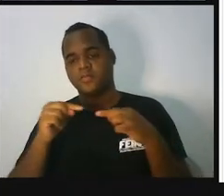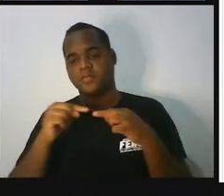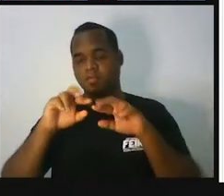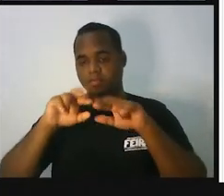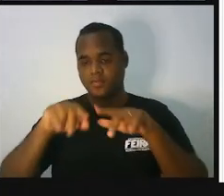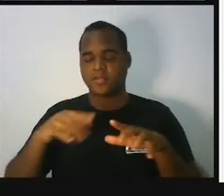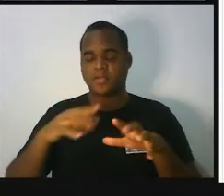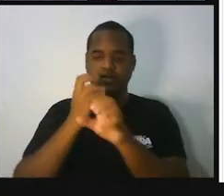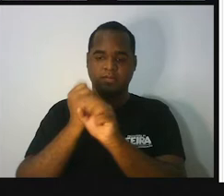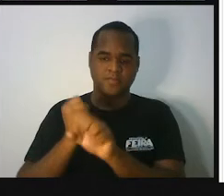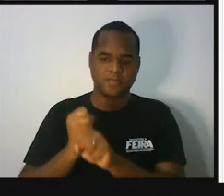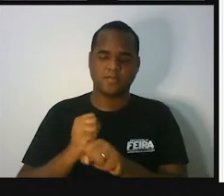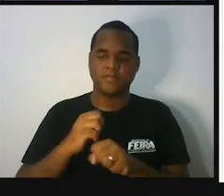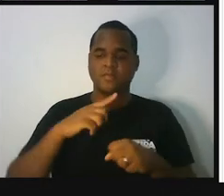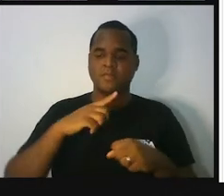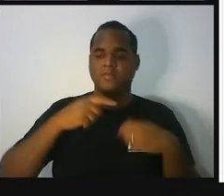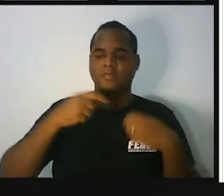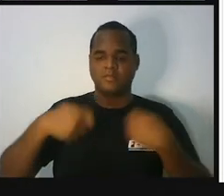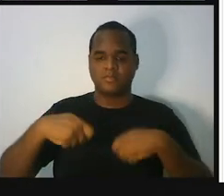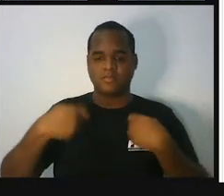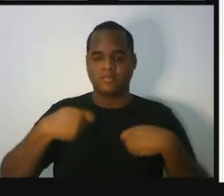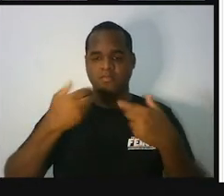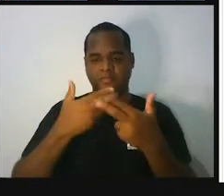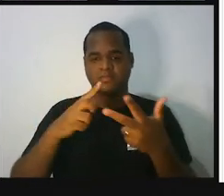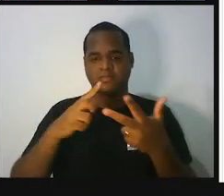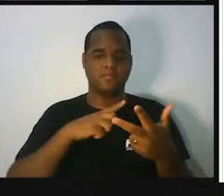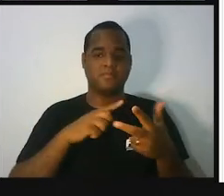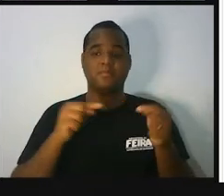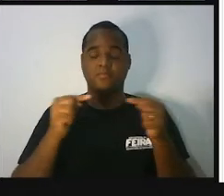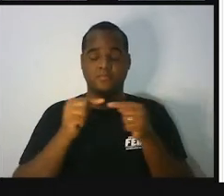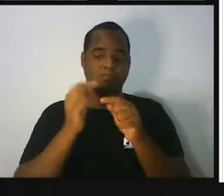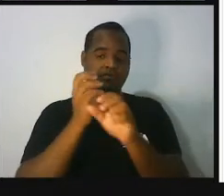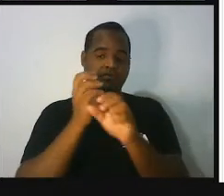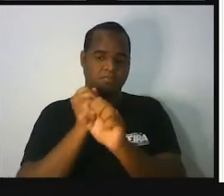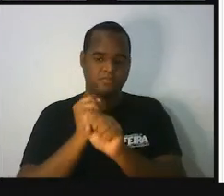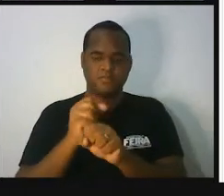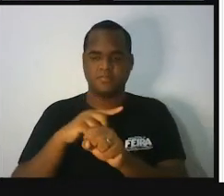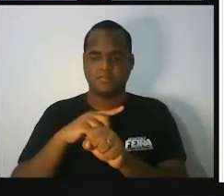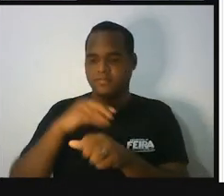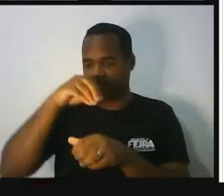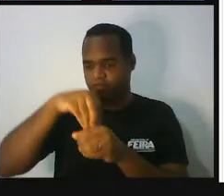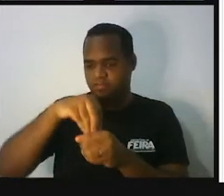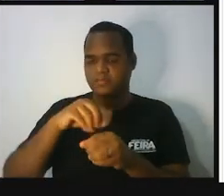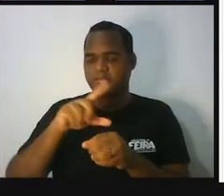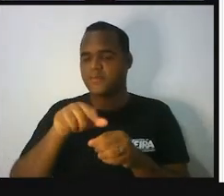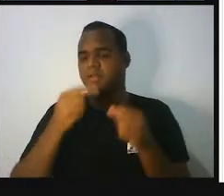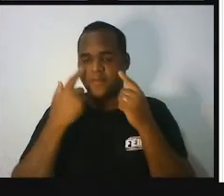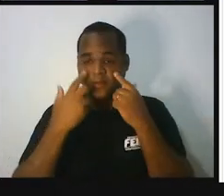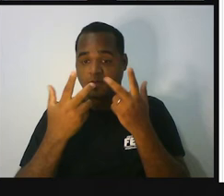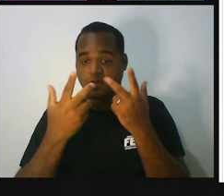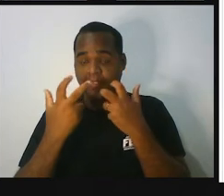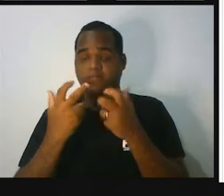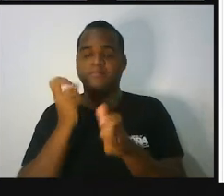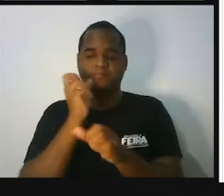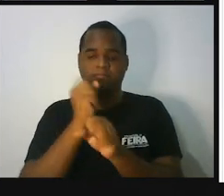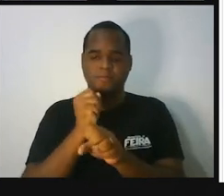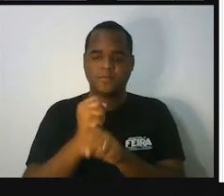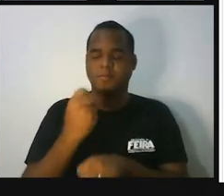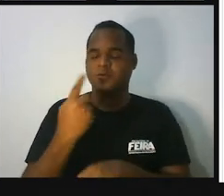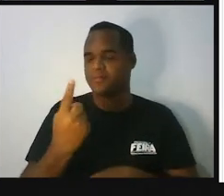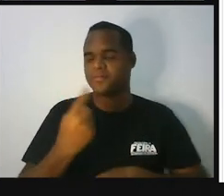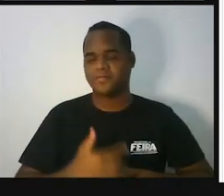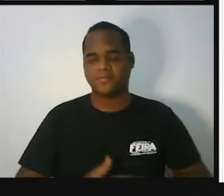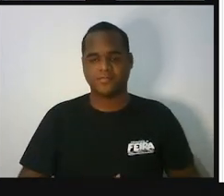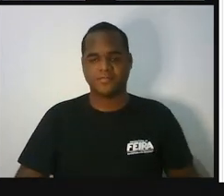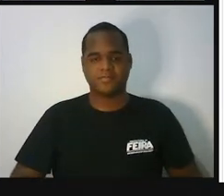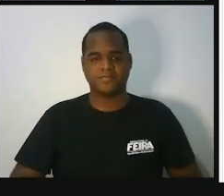e todos os ângulos internos com a mesma medida. Eu vou medir os ângulos internos para que você veja. Medi 1.